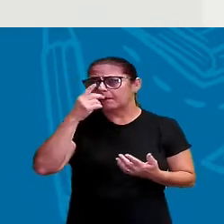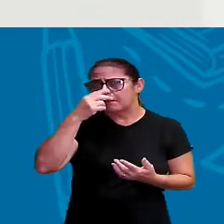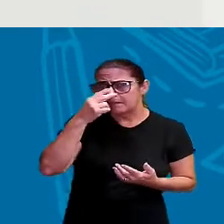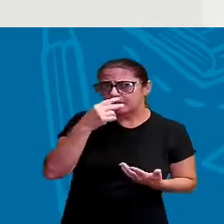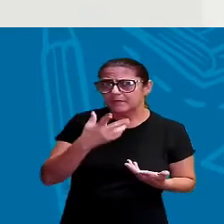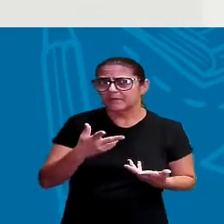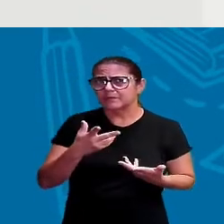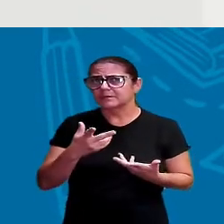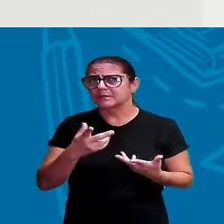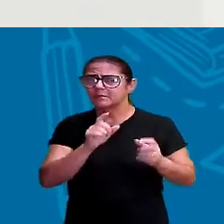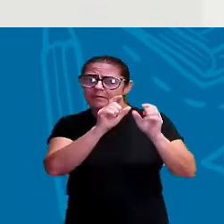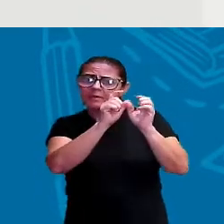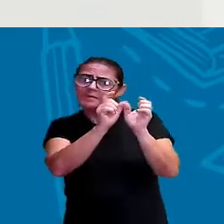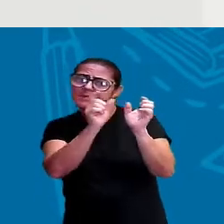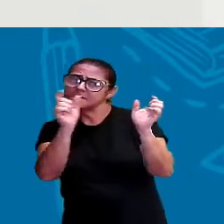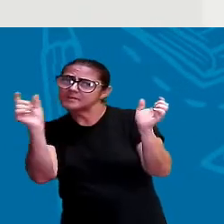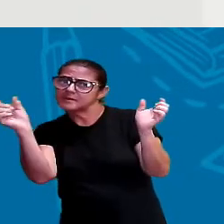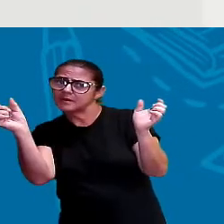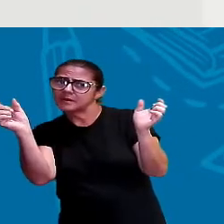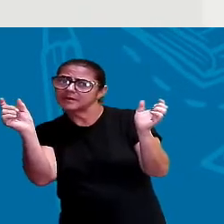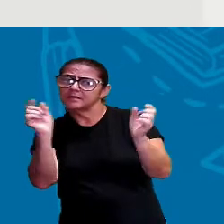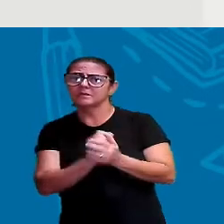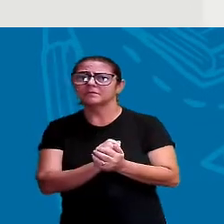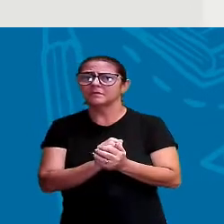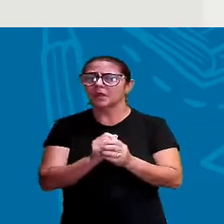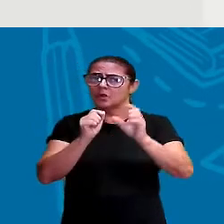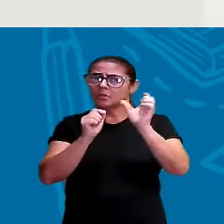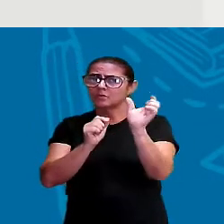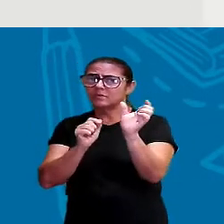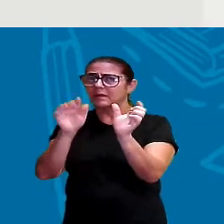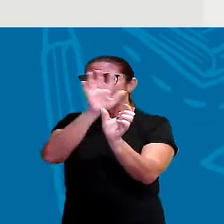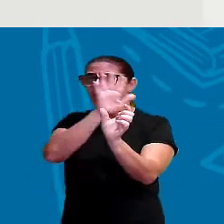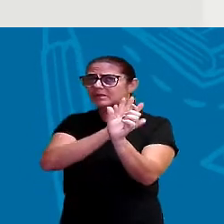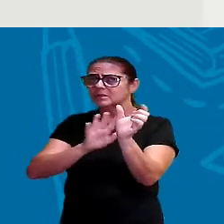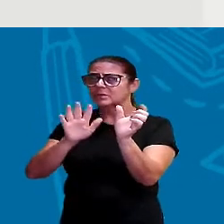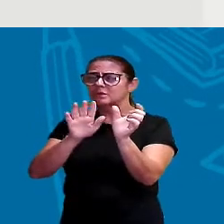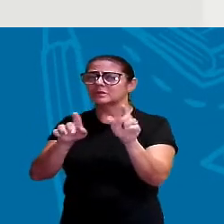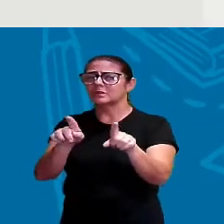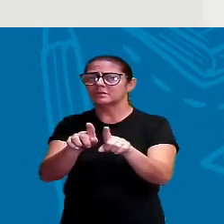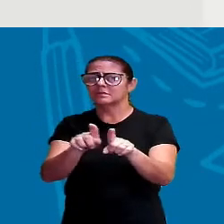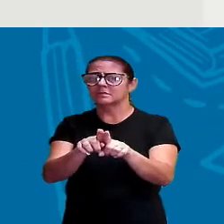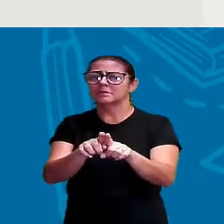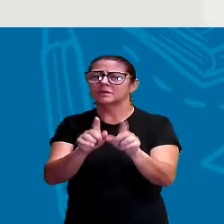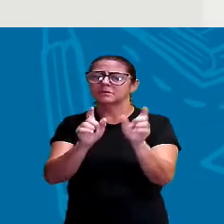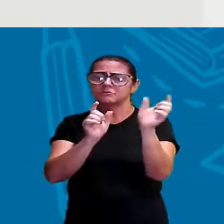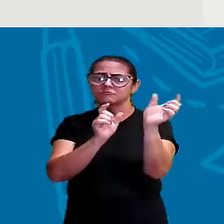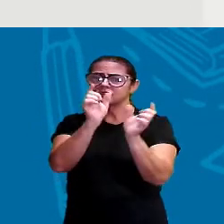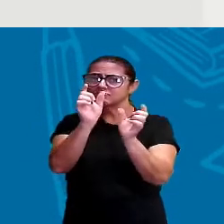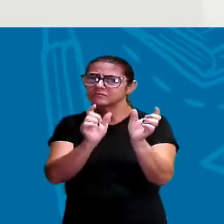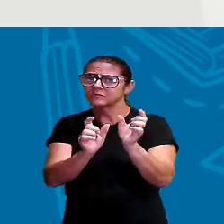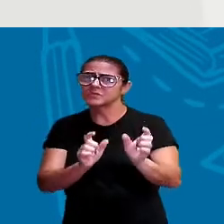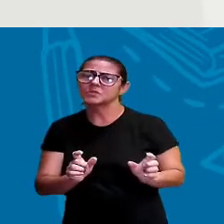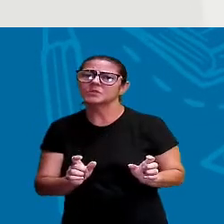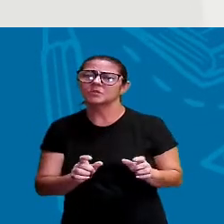serve tanto para tirinha, tanto para cartoons e também para charges. E aí, como é que a gente